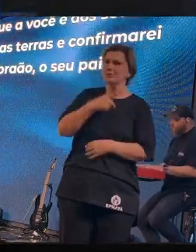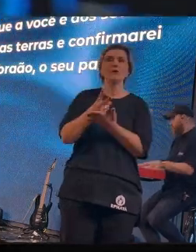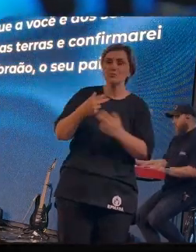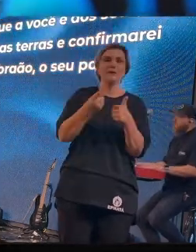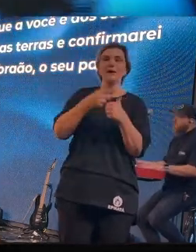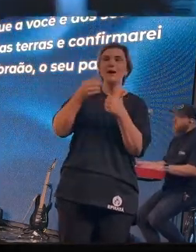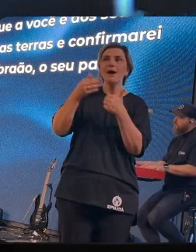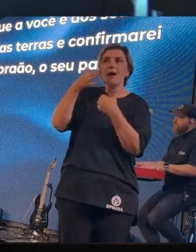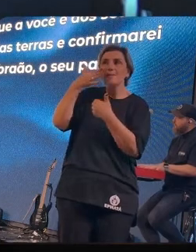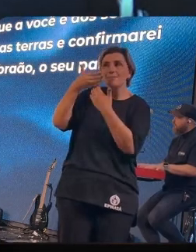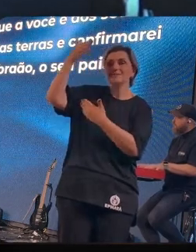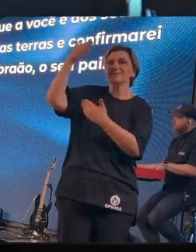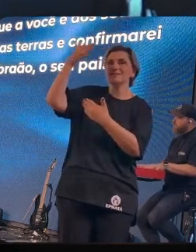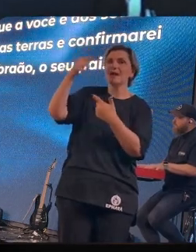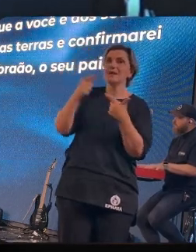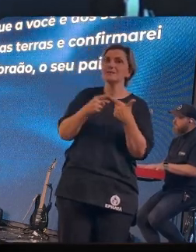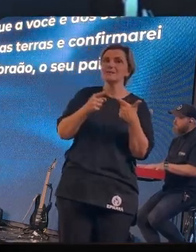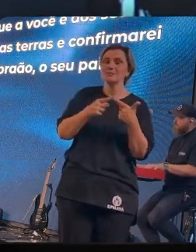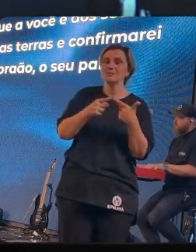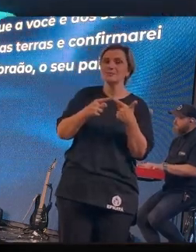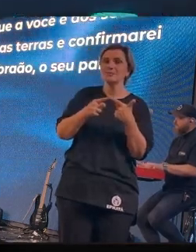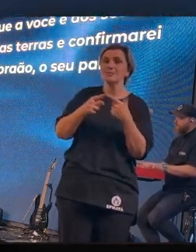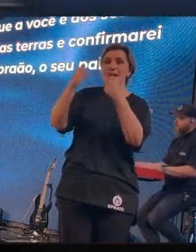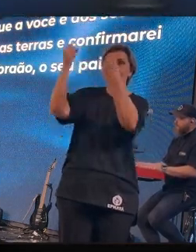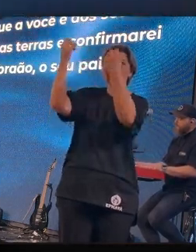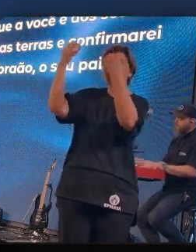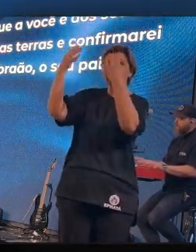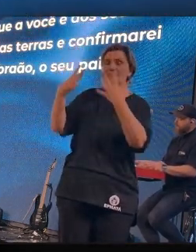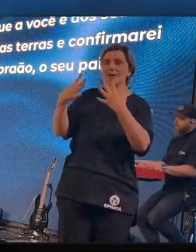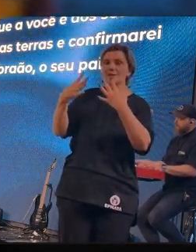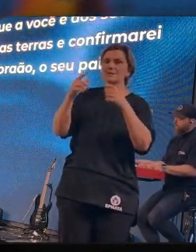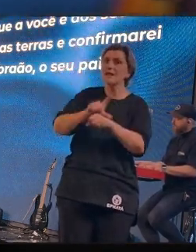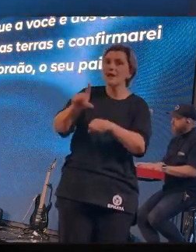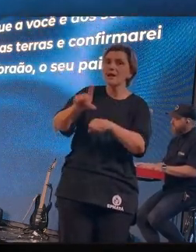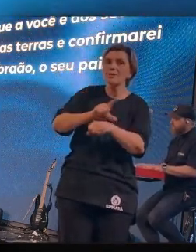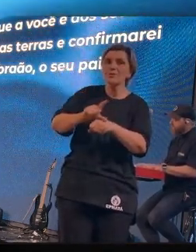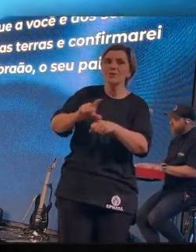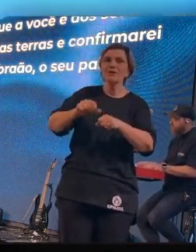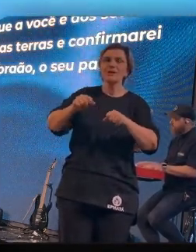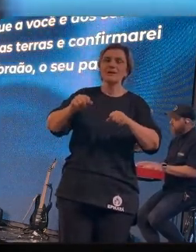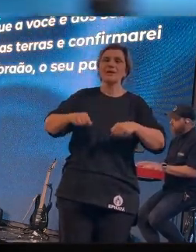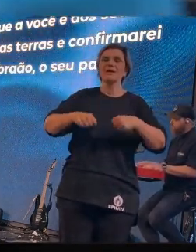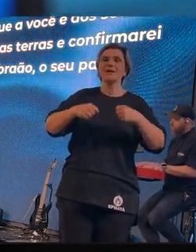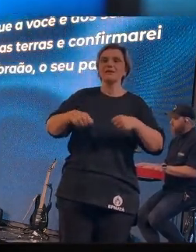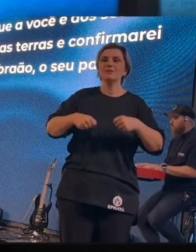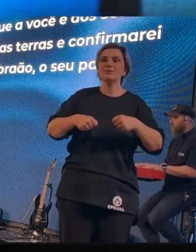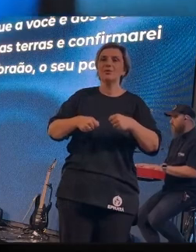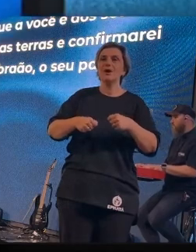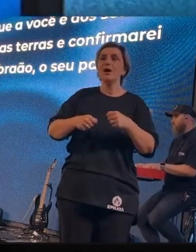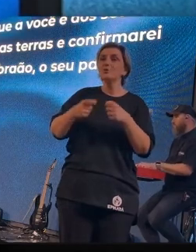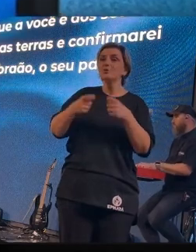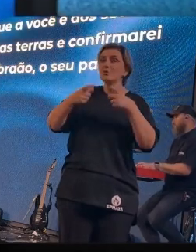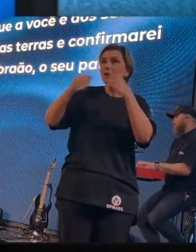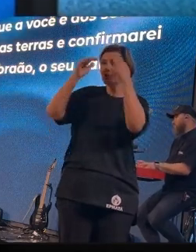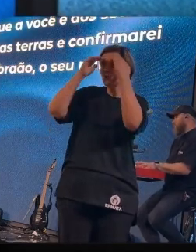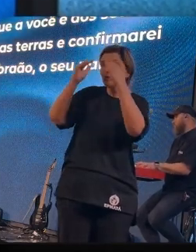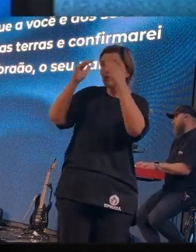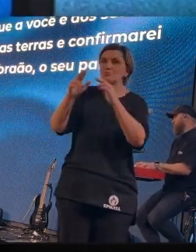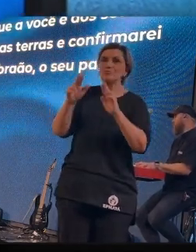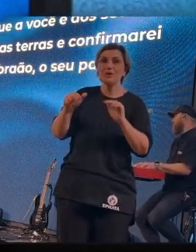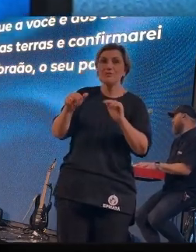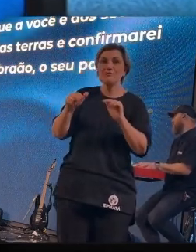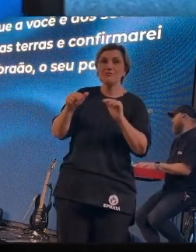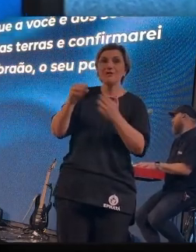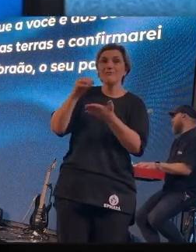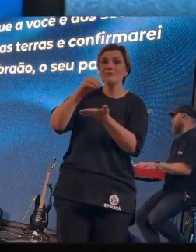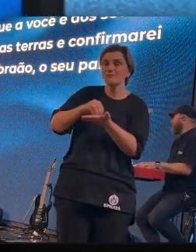presença. A segunda, a bênção. Lagoinha Canoas, no lugar da obediência nunca vai te faltar a presença